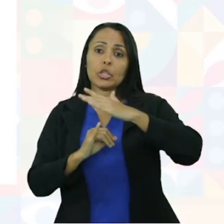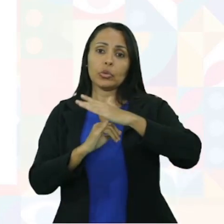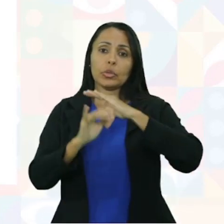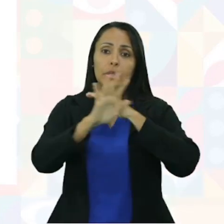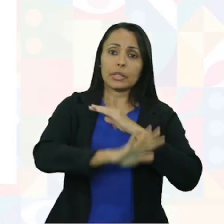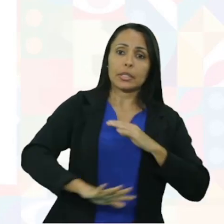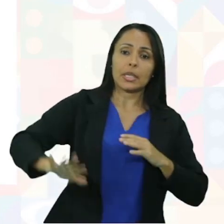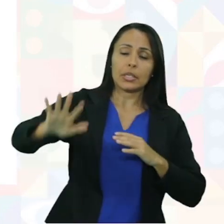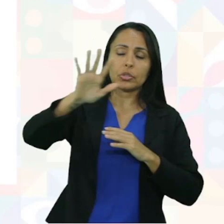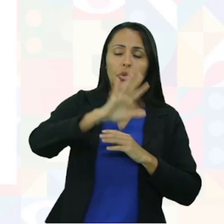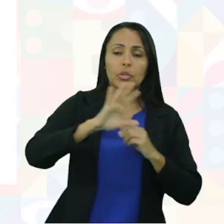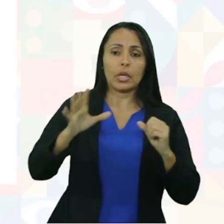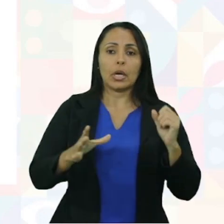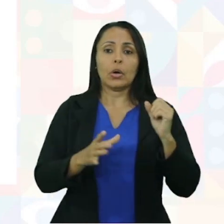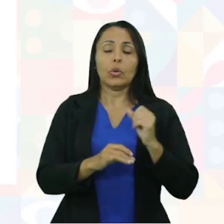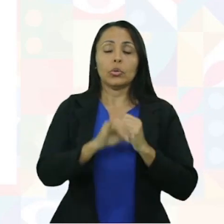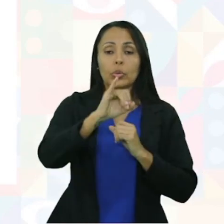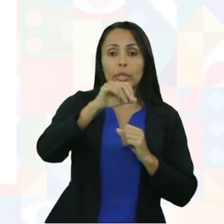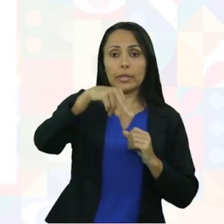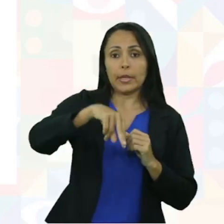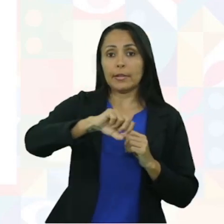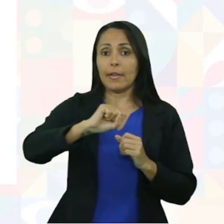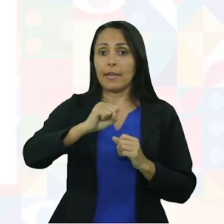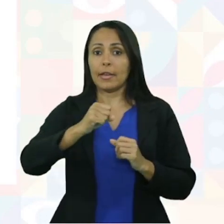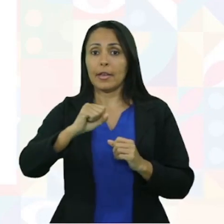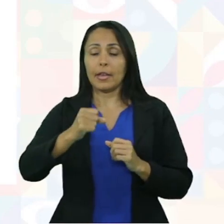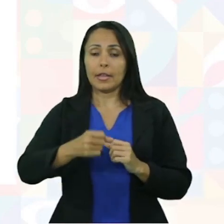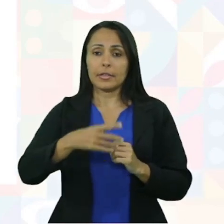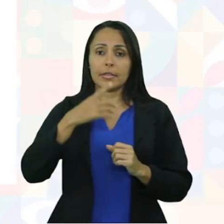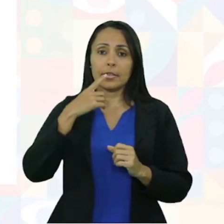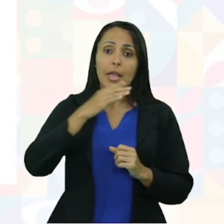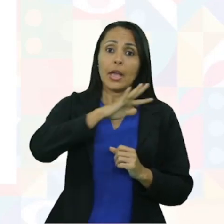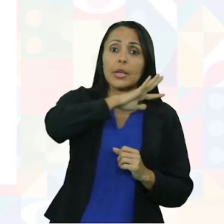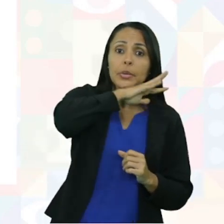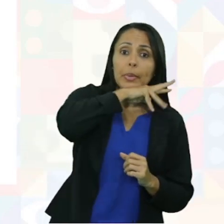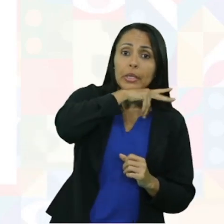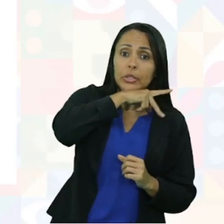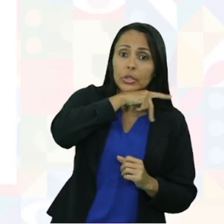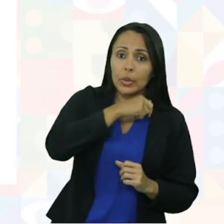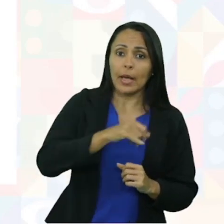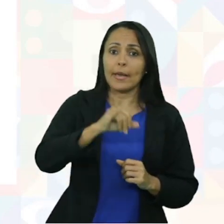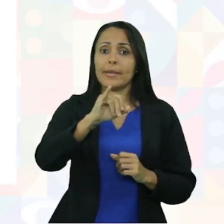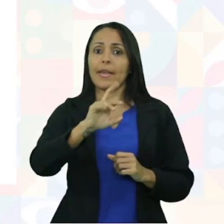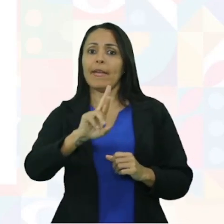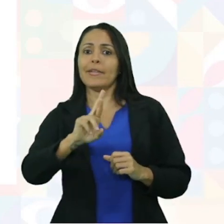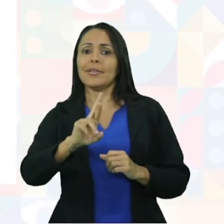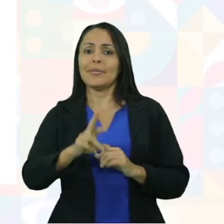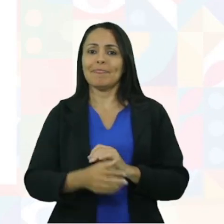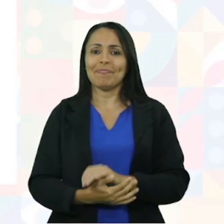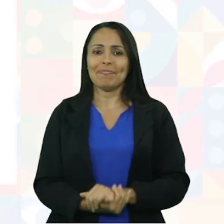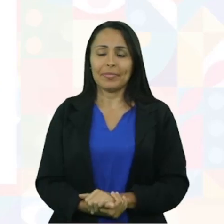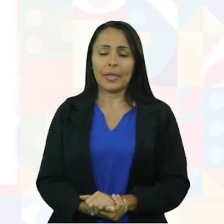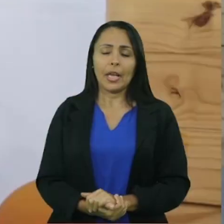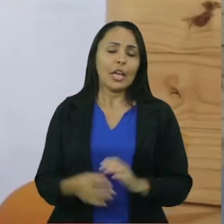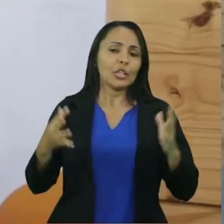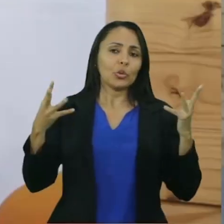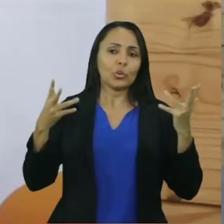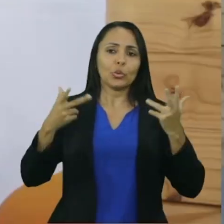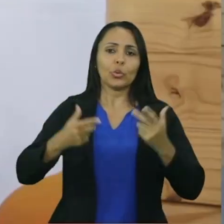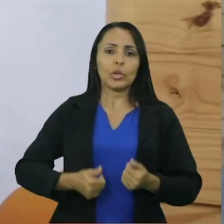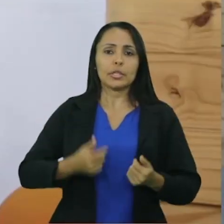Social, INSS, e imposto de renda retido na fonte. Então, tudo isso tem que estar